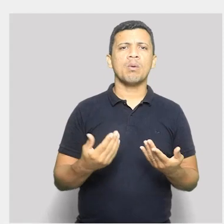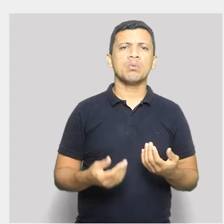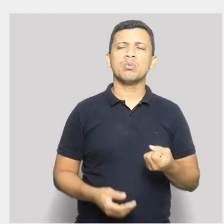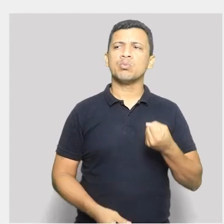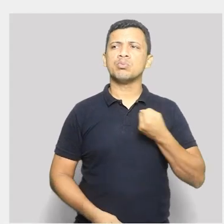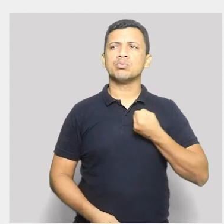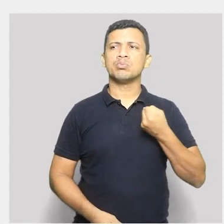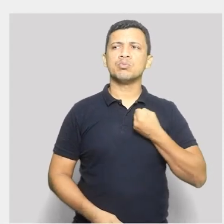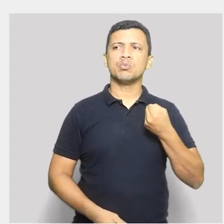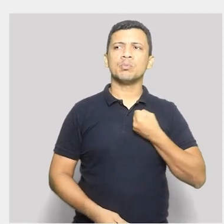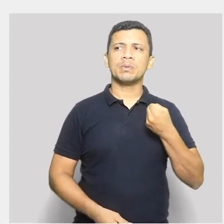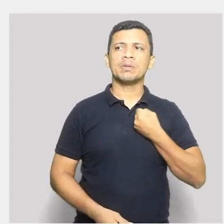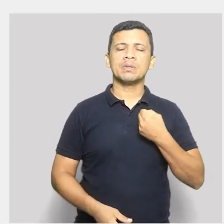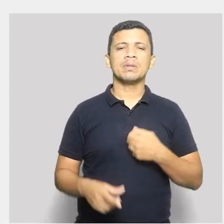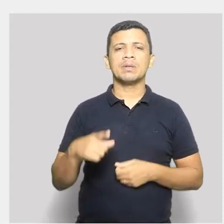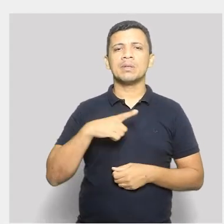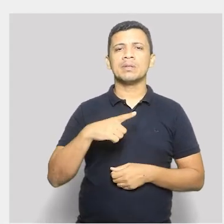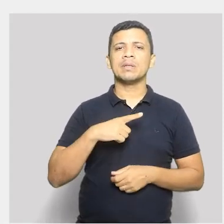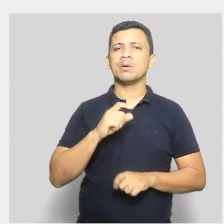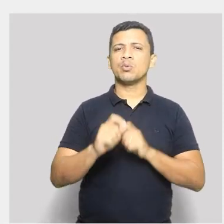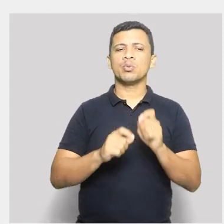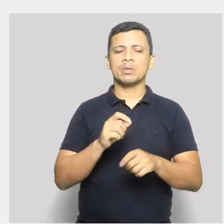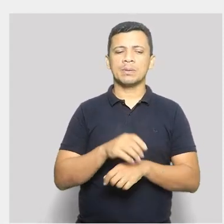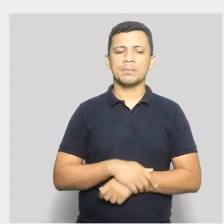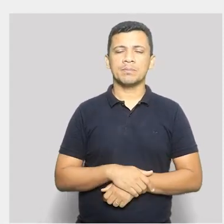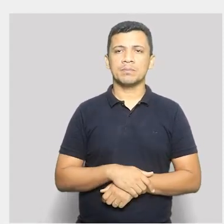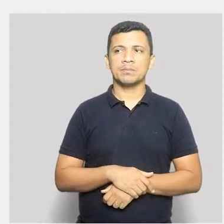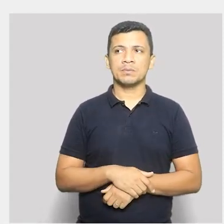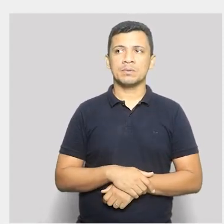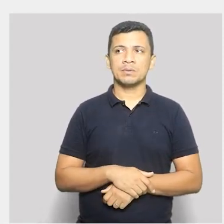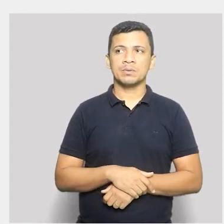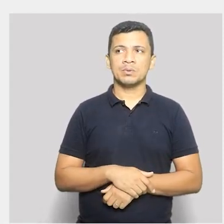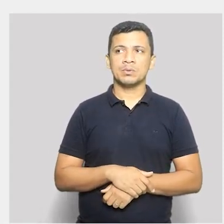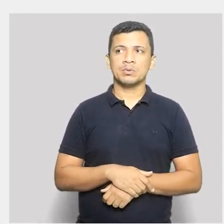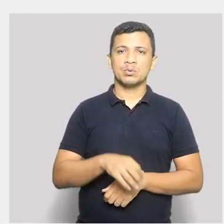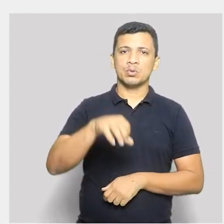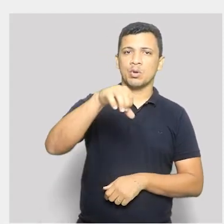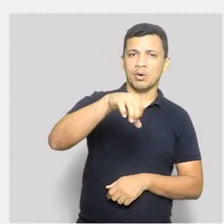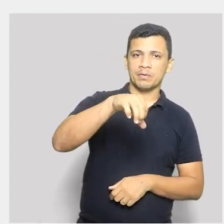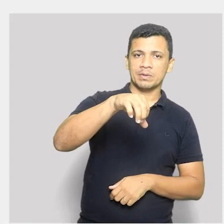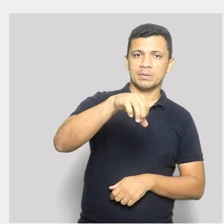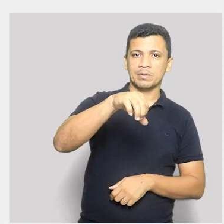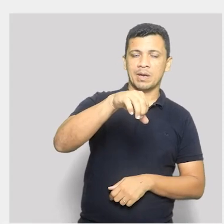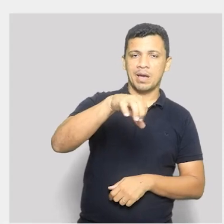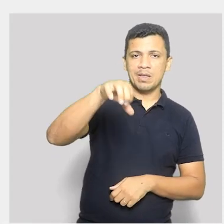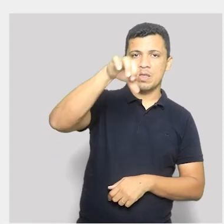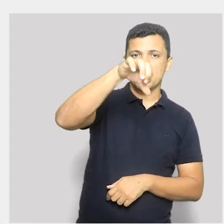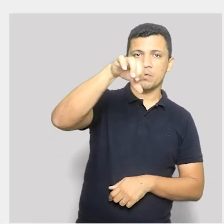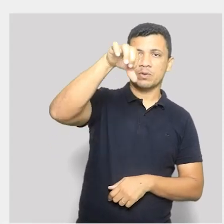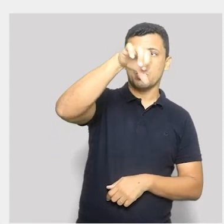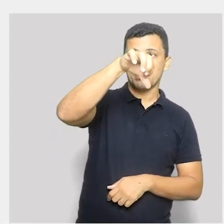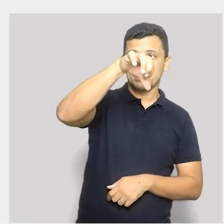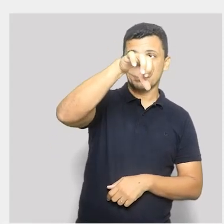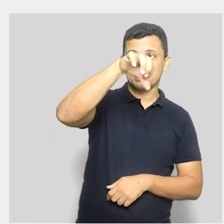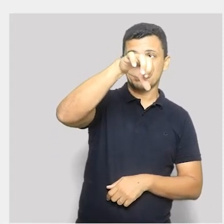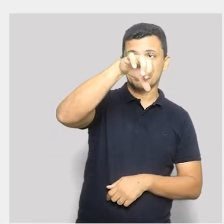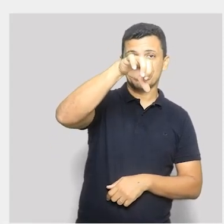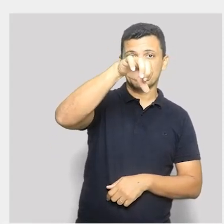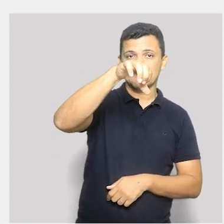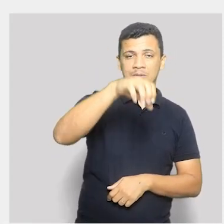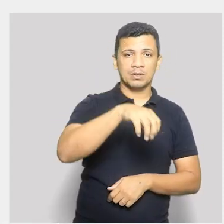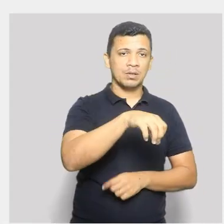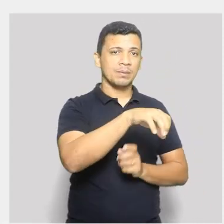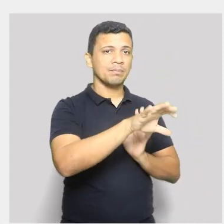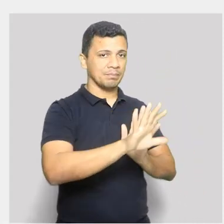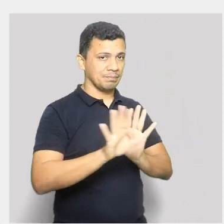O algarismo das unidades. Olha só, o algarismo das unidades de 9 elevado a quanto? 99. Então, vai ver bem